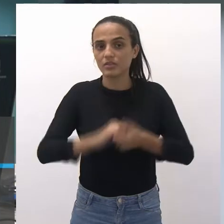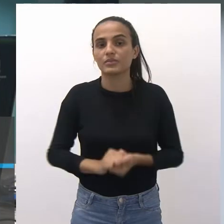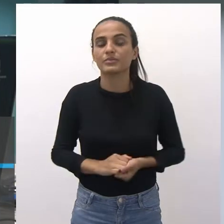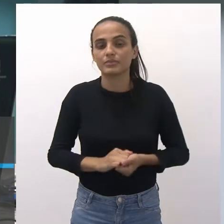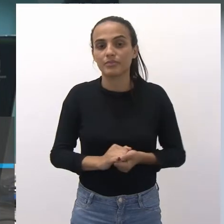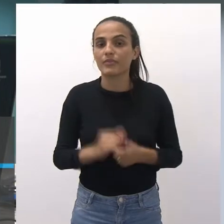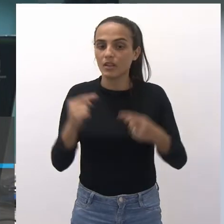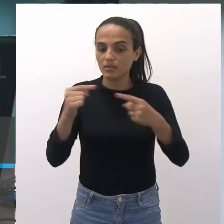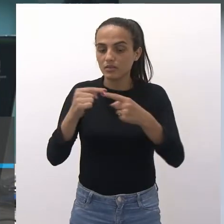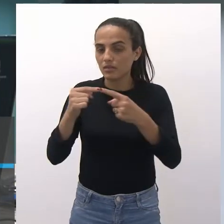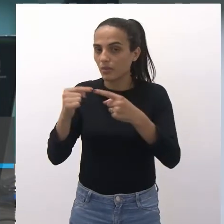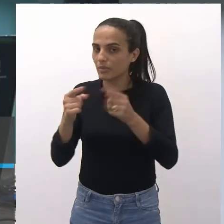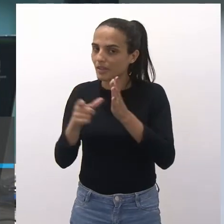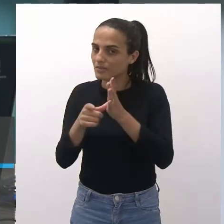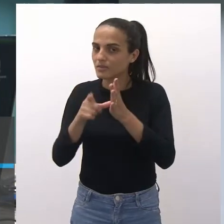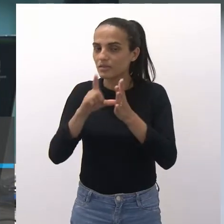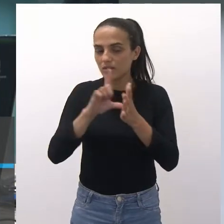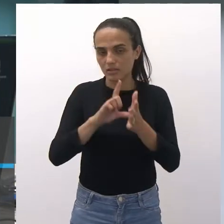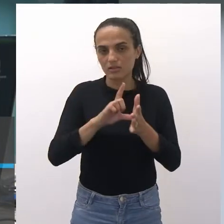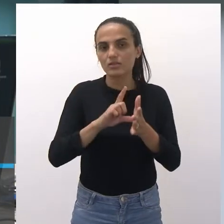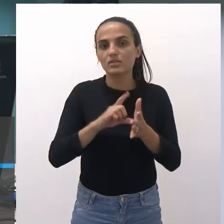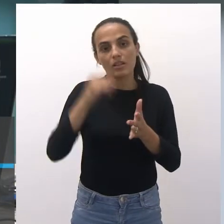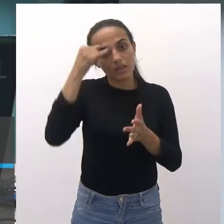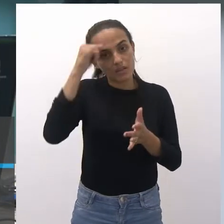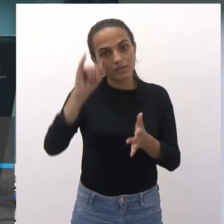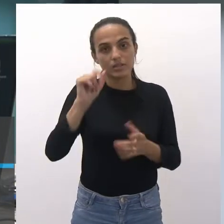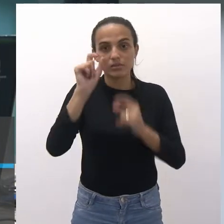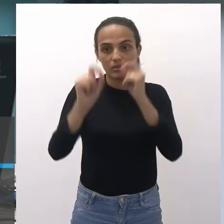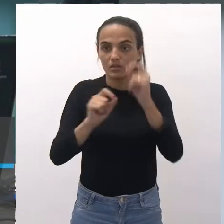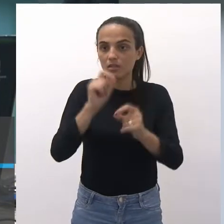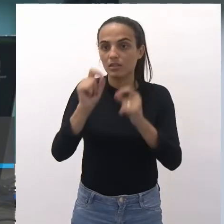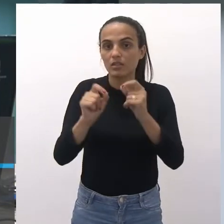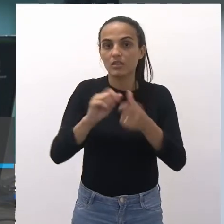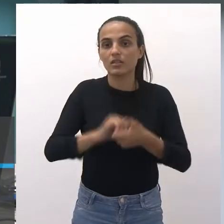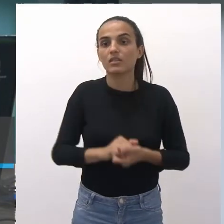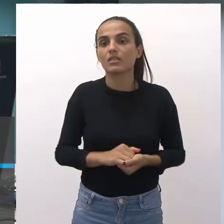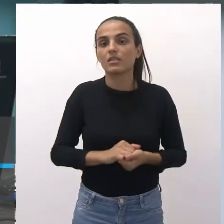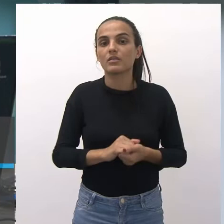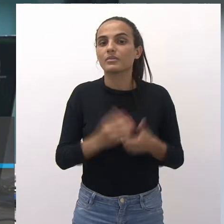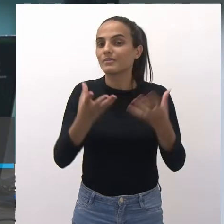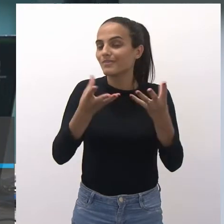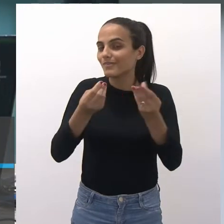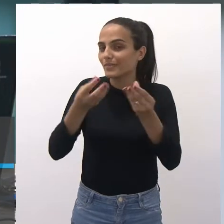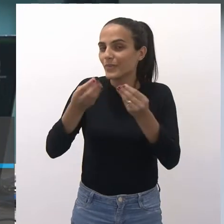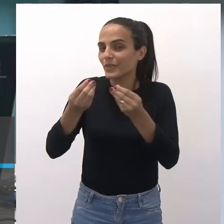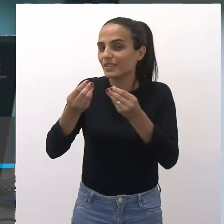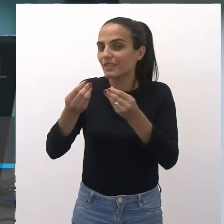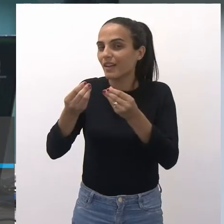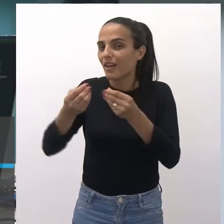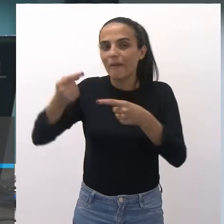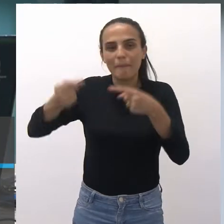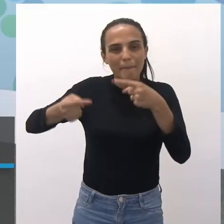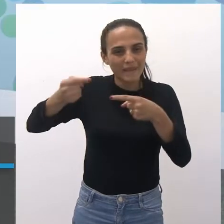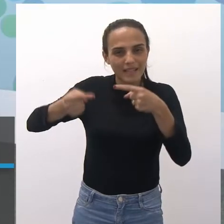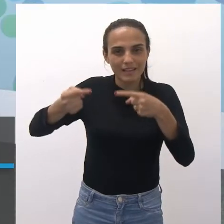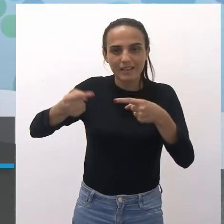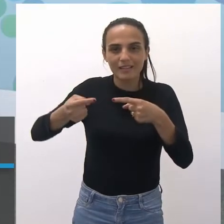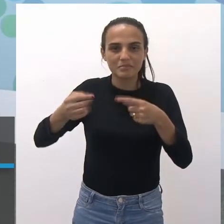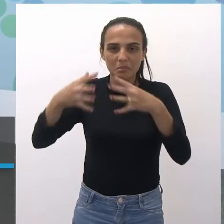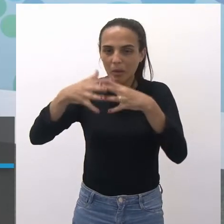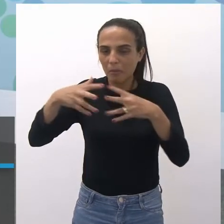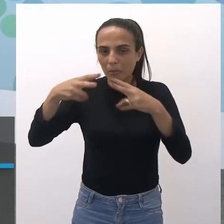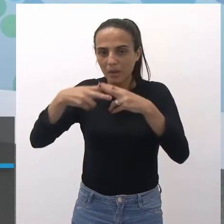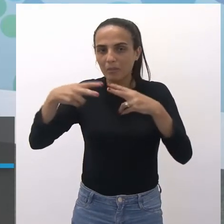combinados prévios, evita, portanto, às vezes, muito mal entendido que às vezes ocorre.